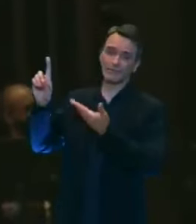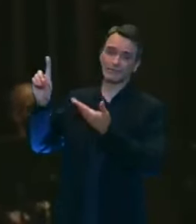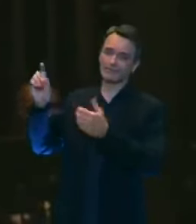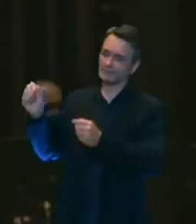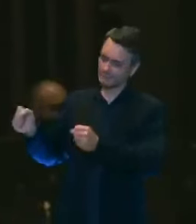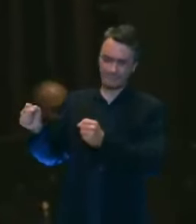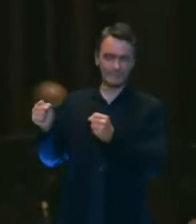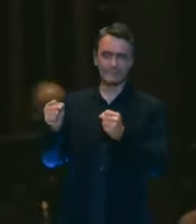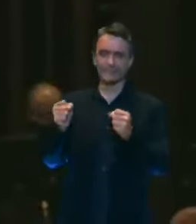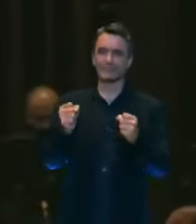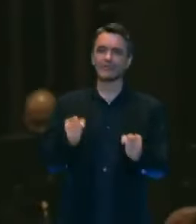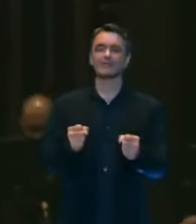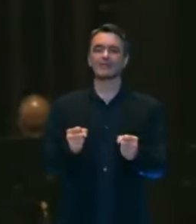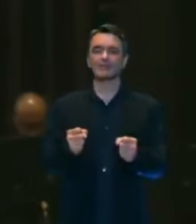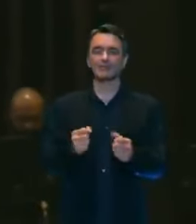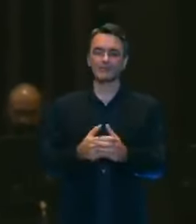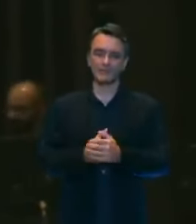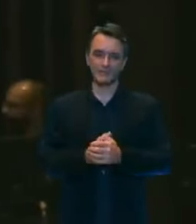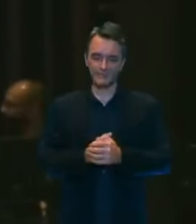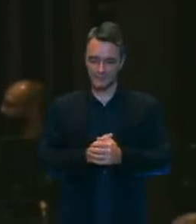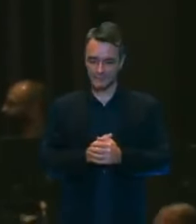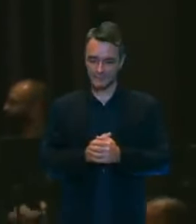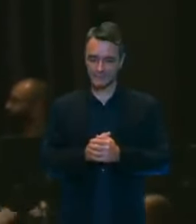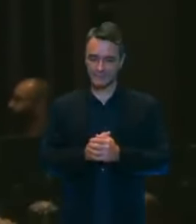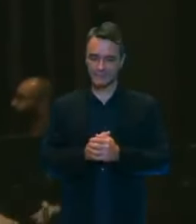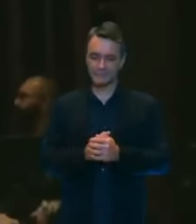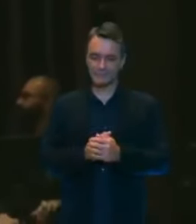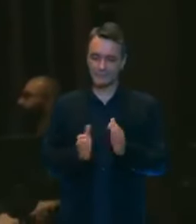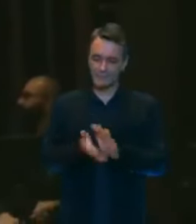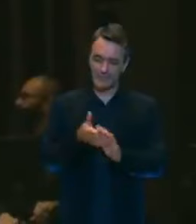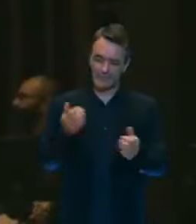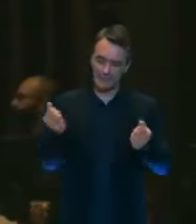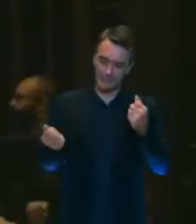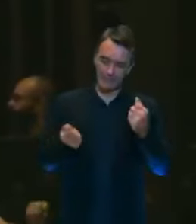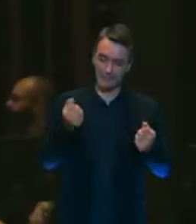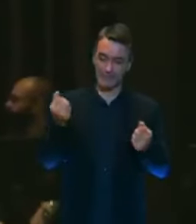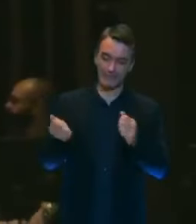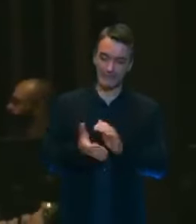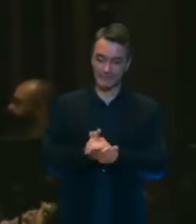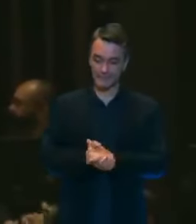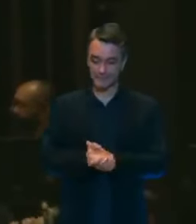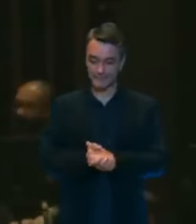Deus. Ele é Deus. Aleluia.